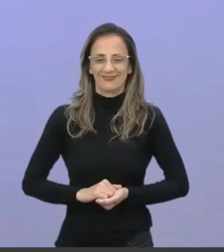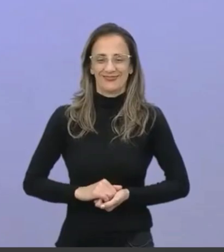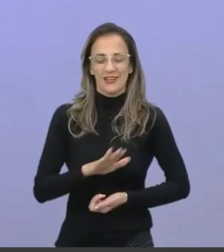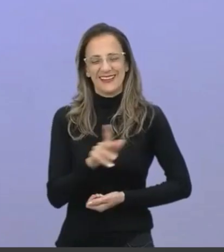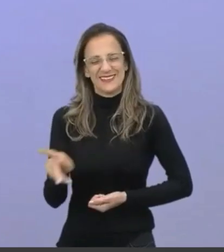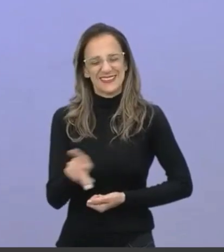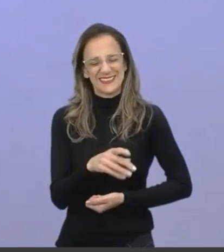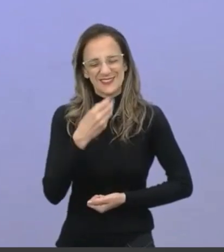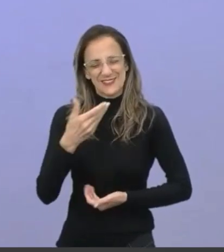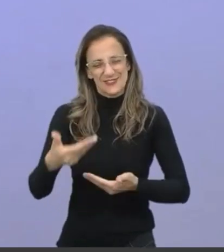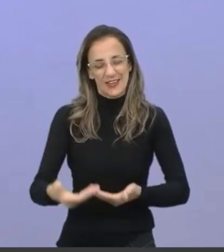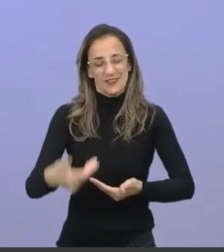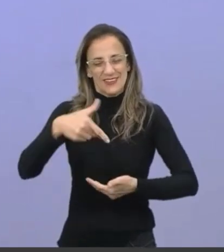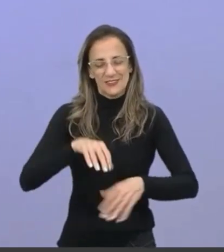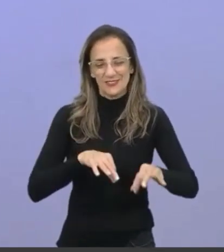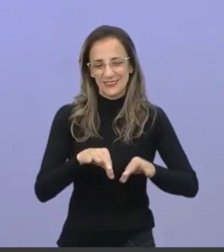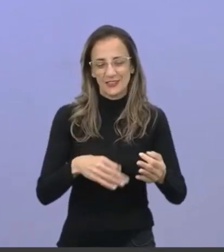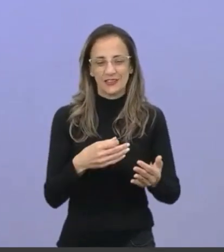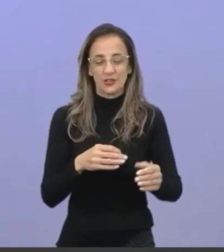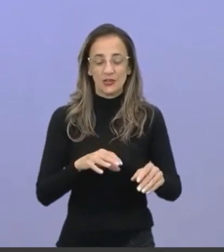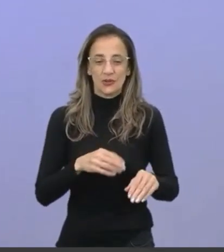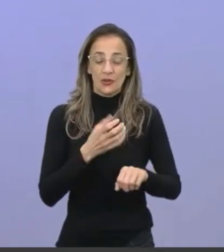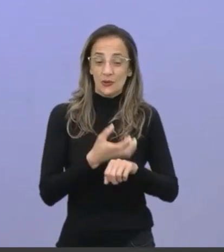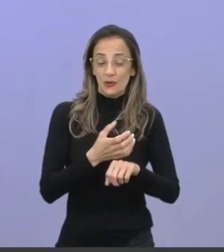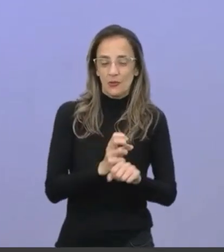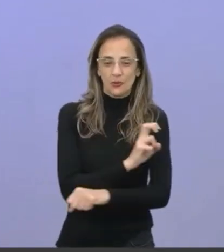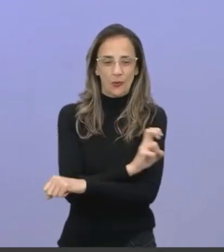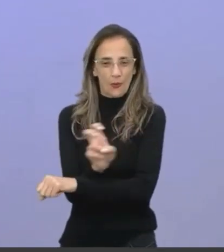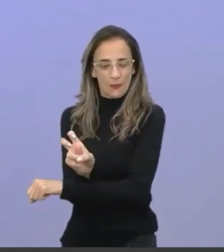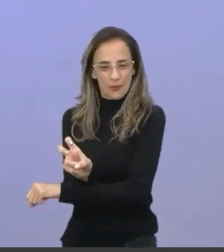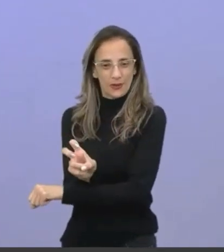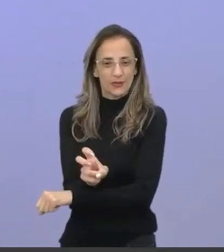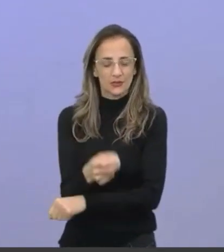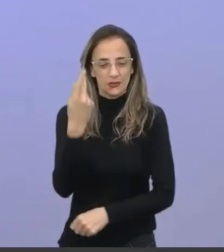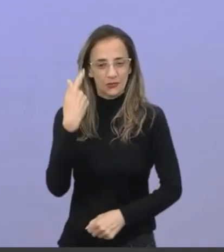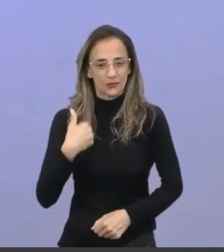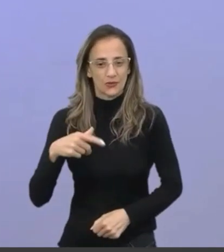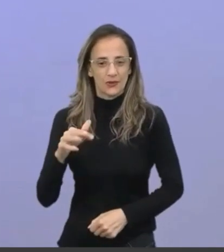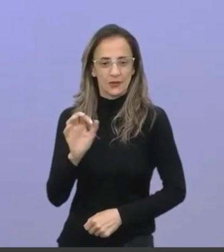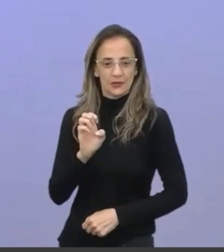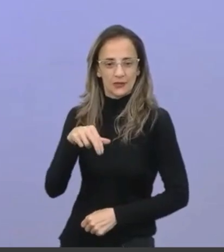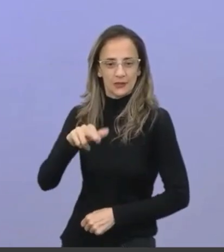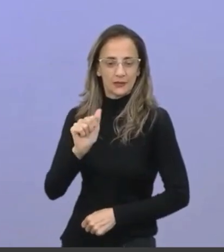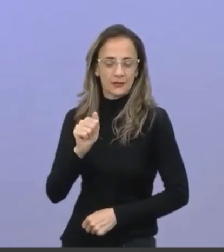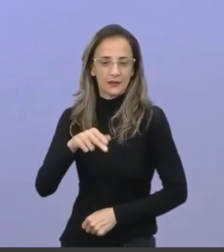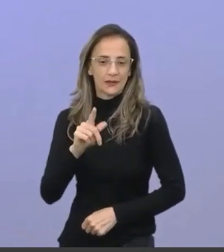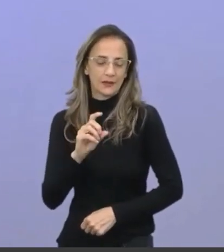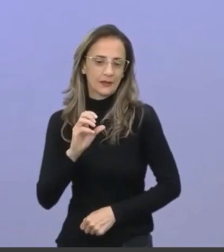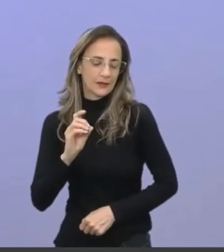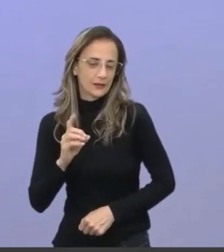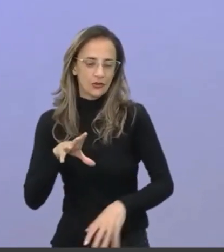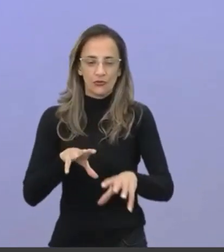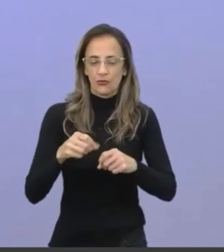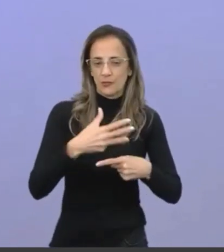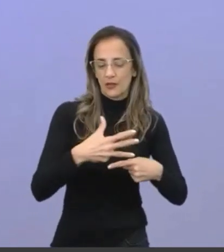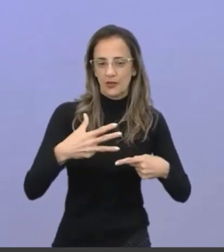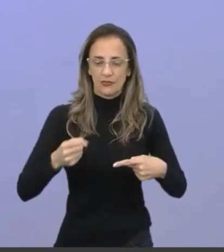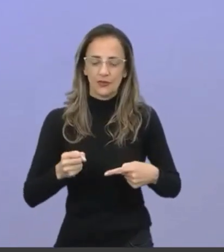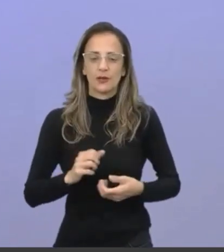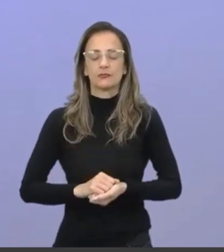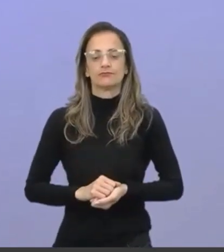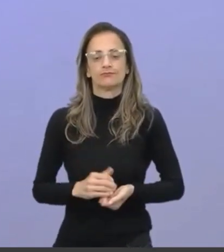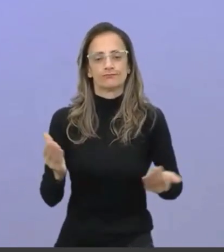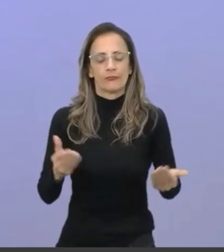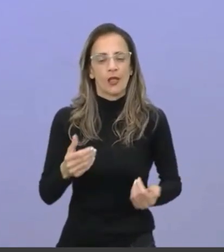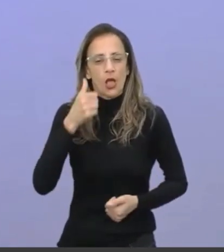Olá, professor, seja bem-vindo a mais um planejamento do componente de robótica. Eu sou a professora Fernanda, sou professora da rede, estou como formadora na EFAP. Hoje, eu sou